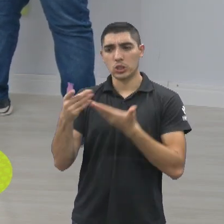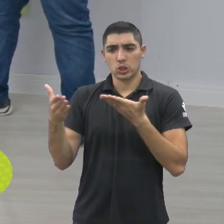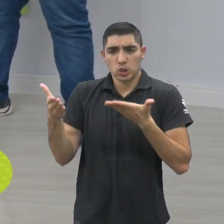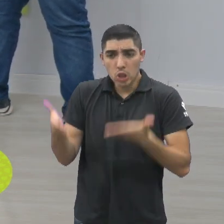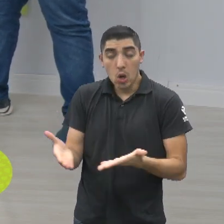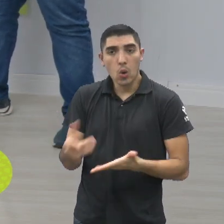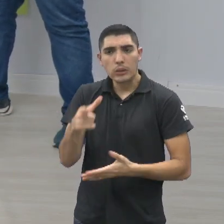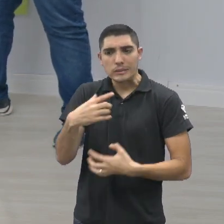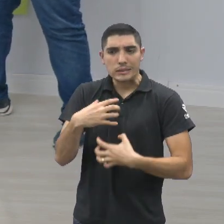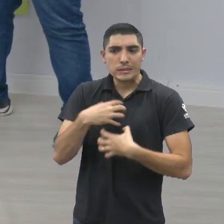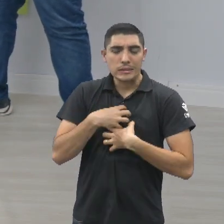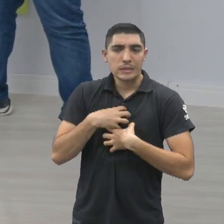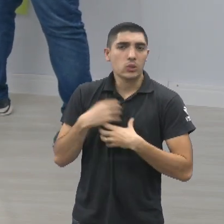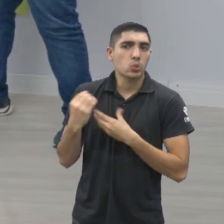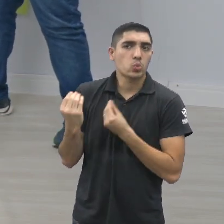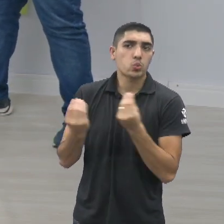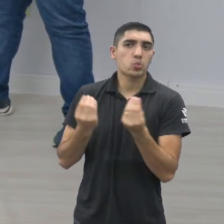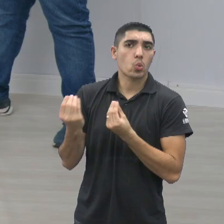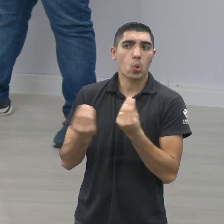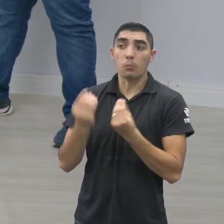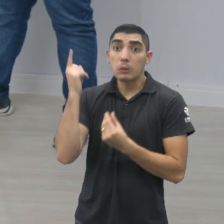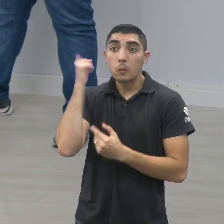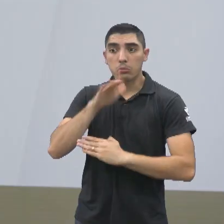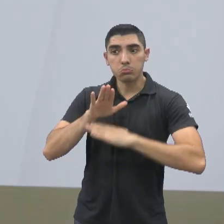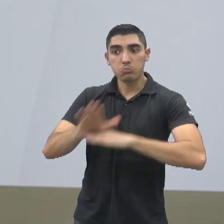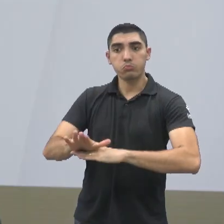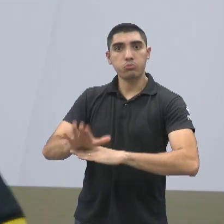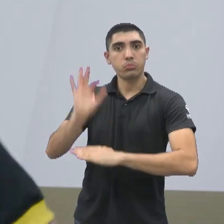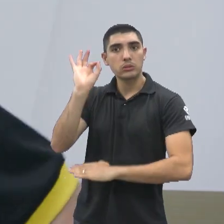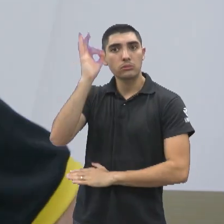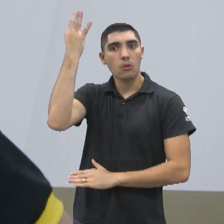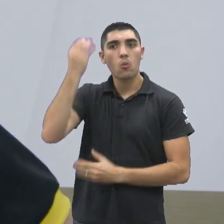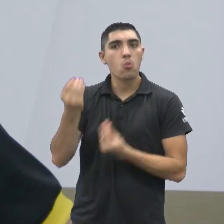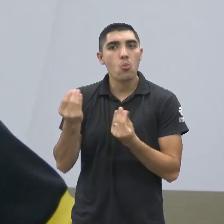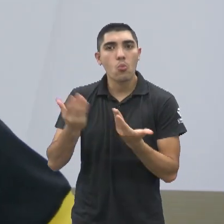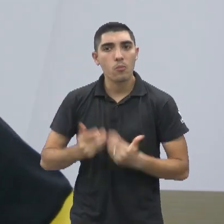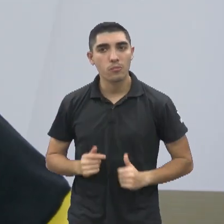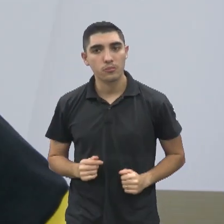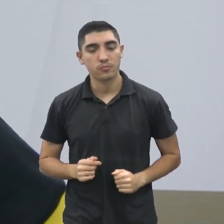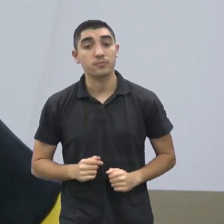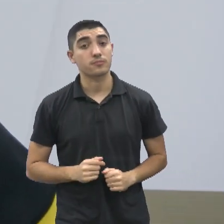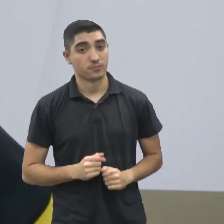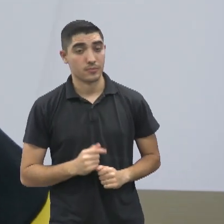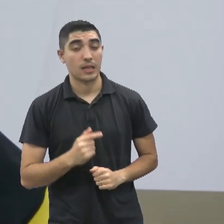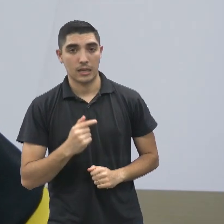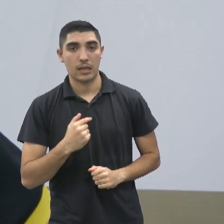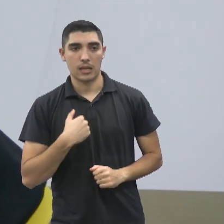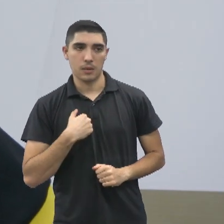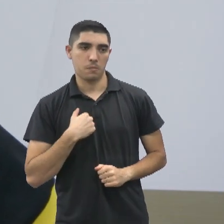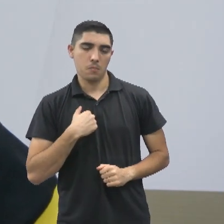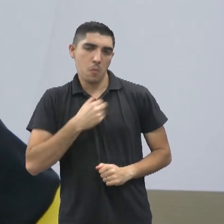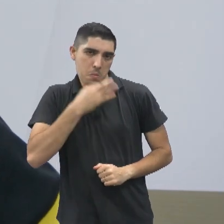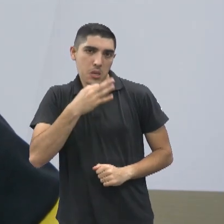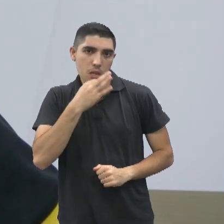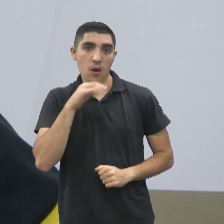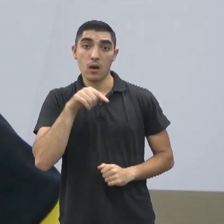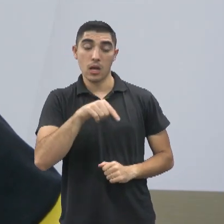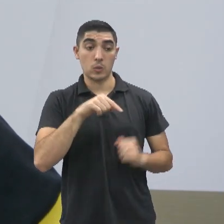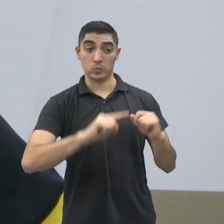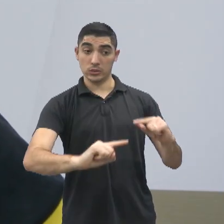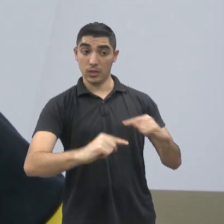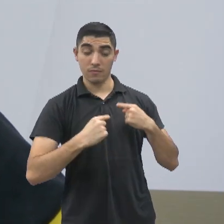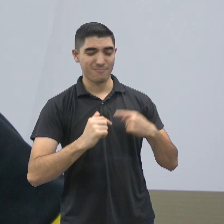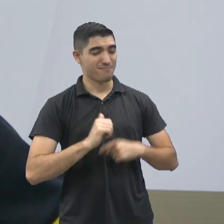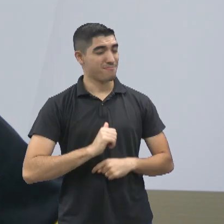encontrou e conseguiu salvar a equipe? Foi com certeza o maior desafio da minha vida, né? Que faltavam